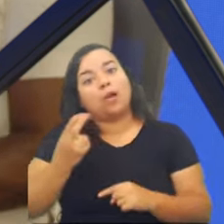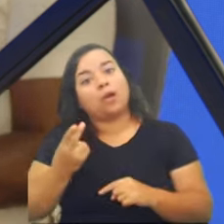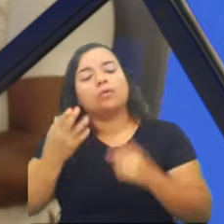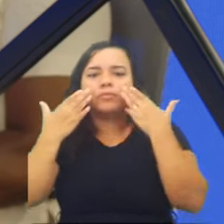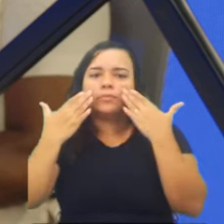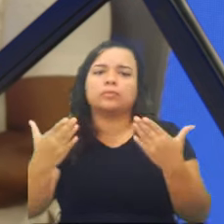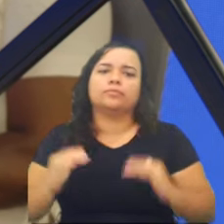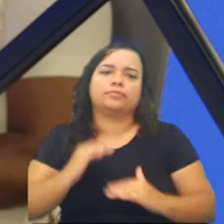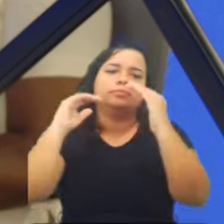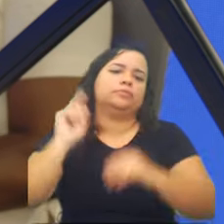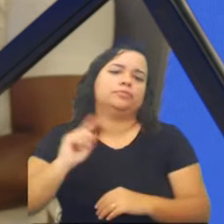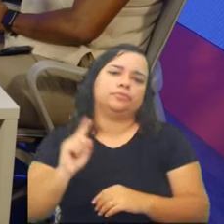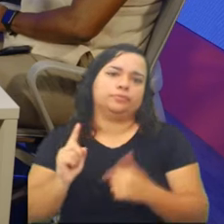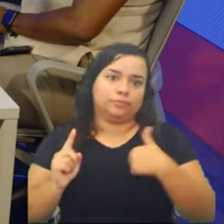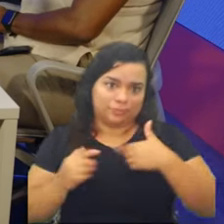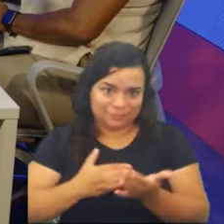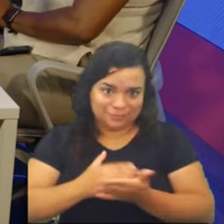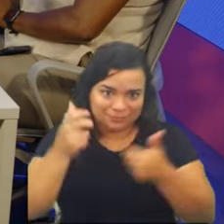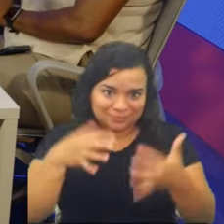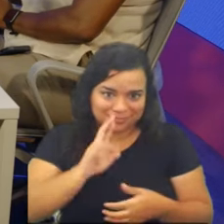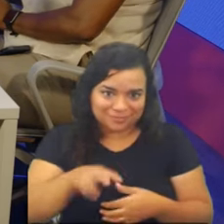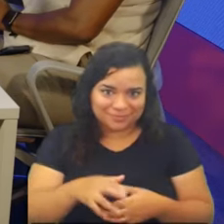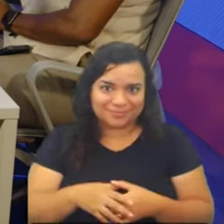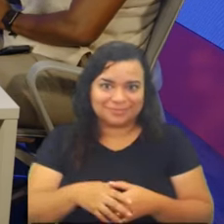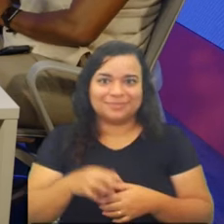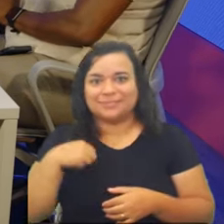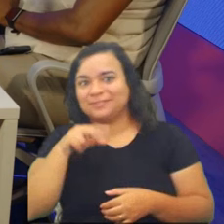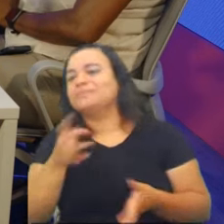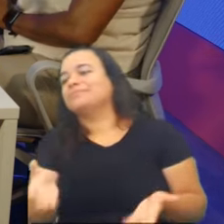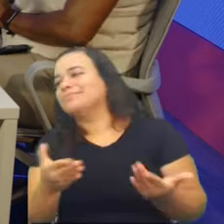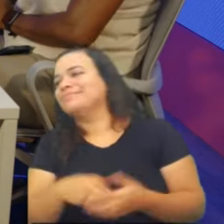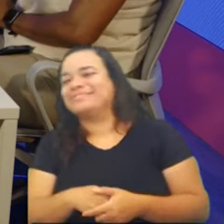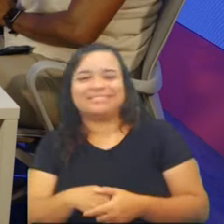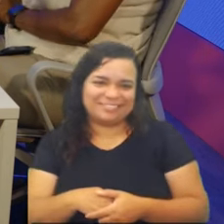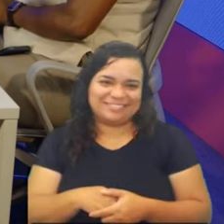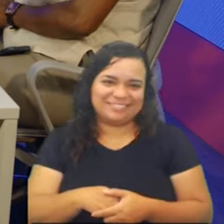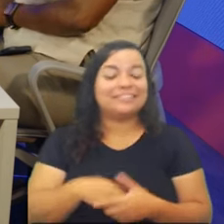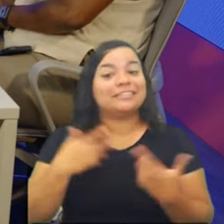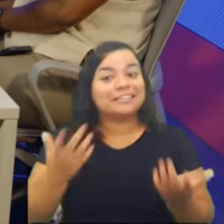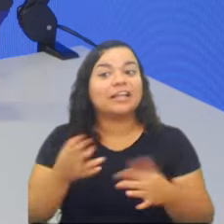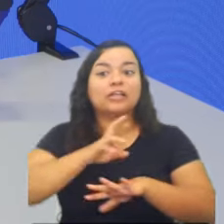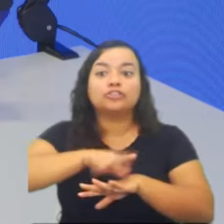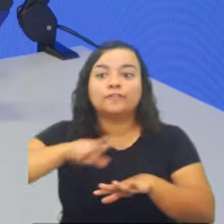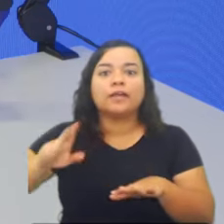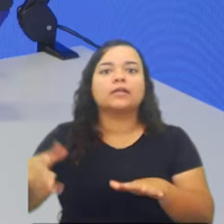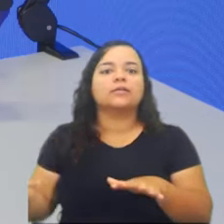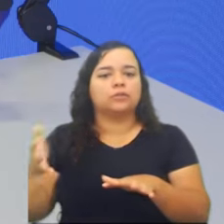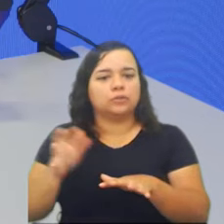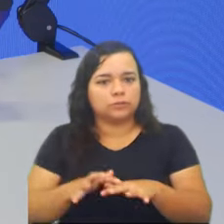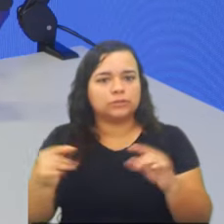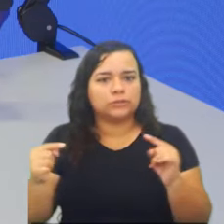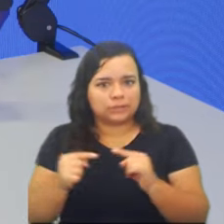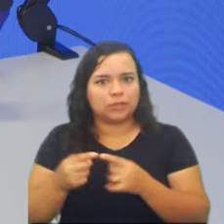tema ou não eu começo meu gesto para mim é diversidade inclusão